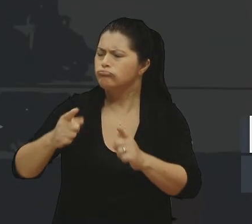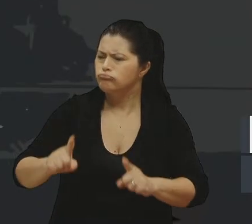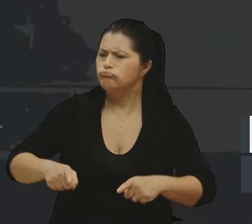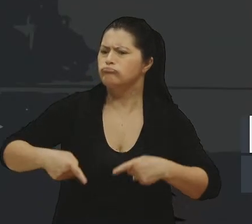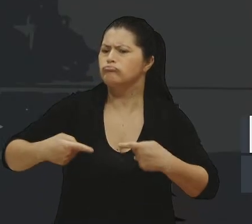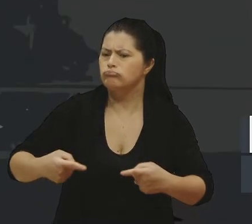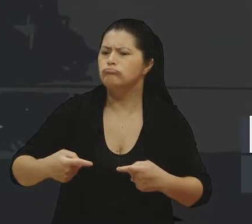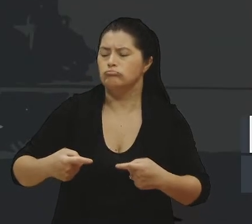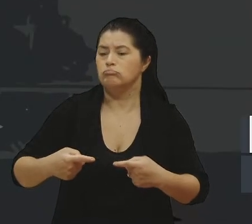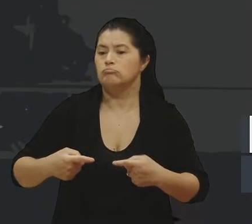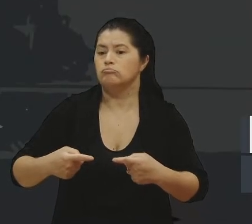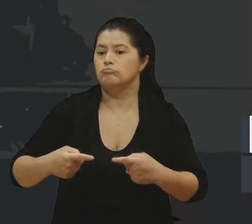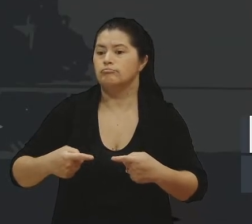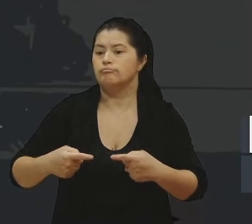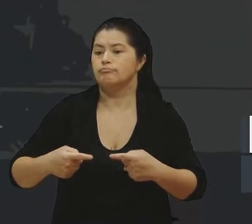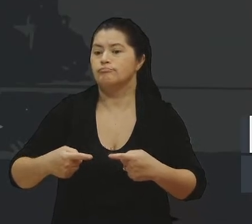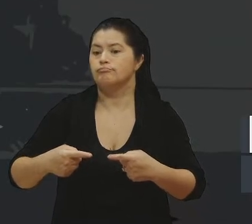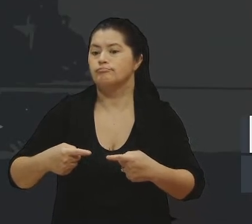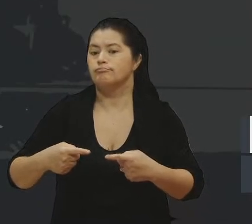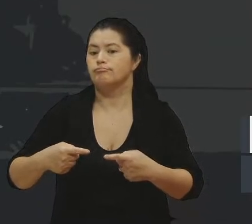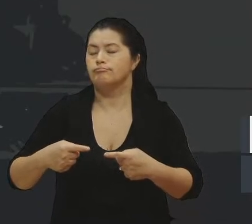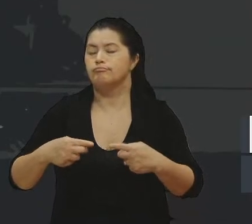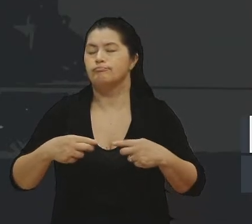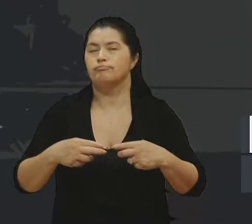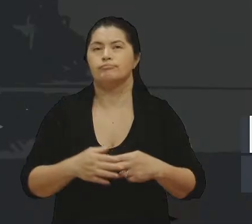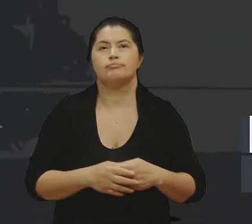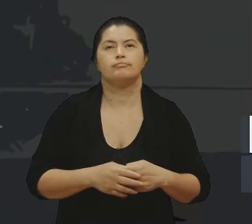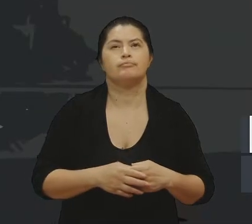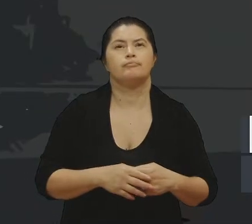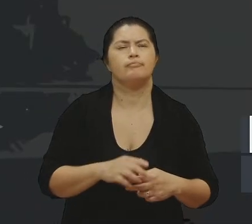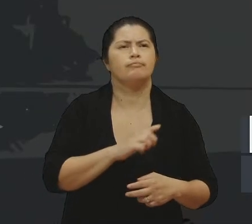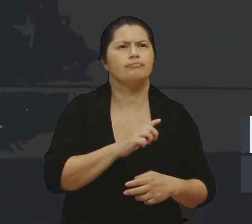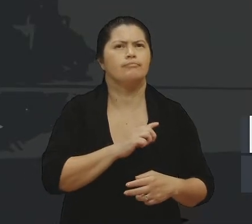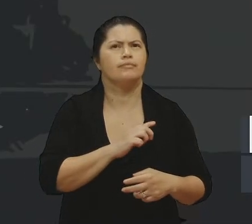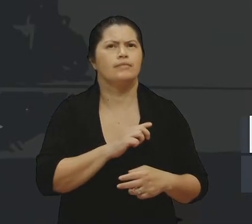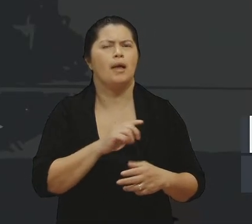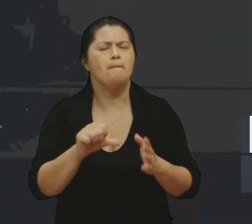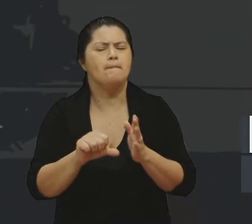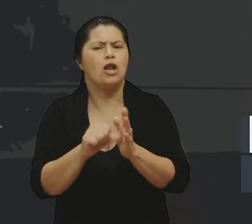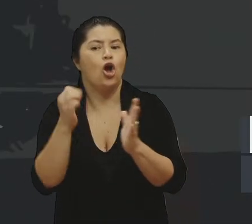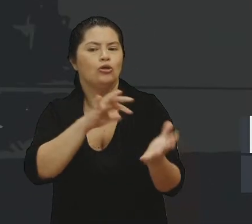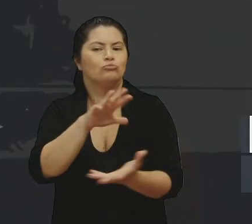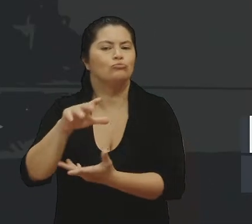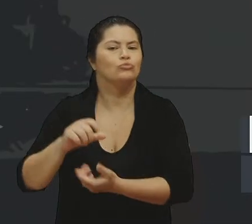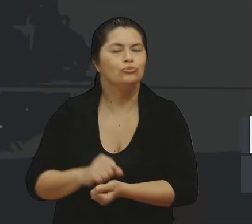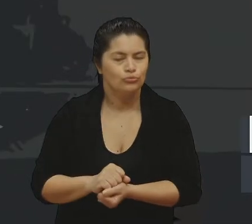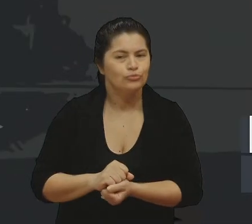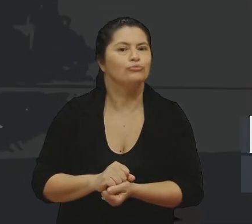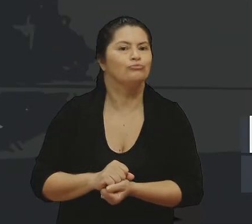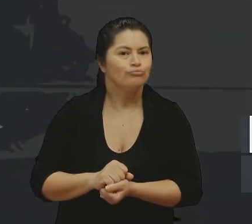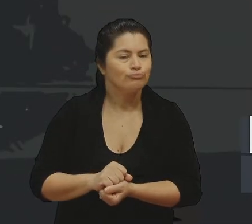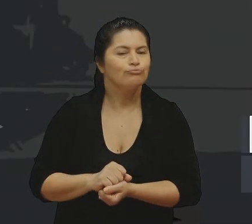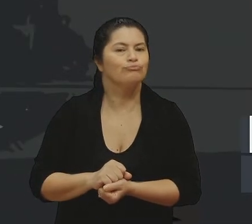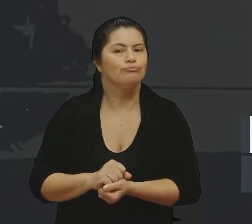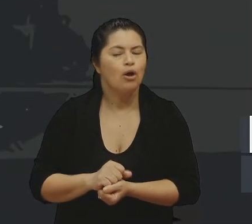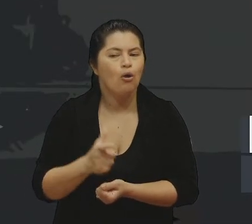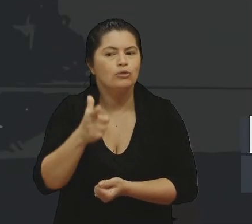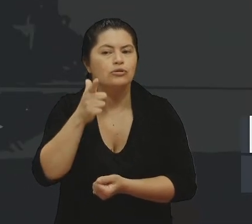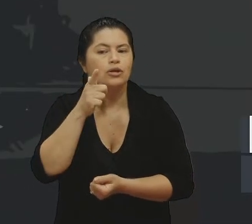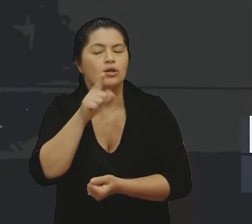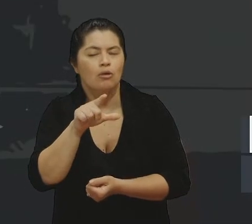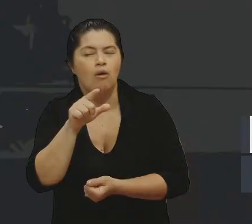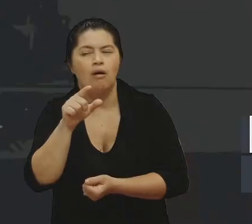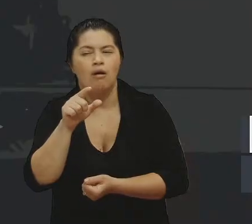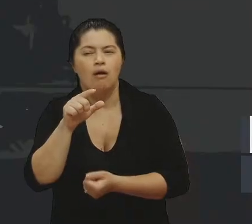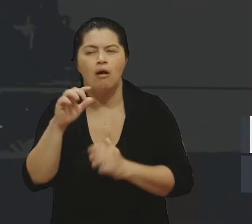Apple da China, entendeu? Para eles é a Apple da China, não tem. Xiaomi é o melhor do mundo. Por quê? Porque tem um senso, a Xiaomi conseguiu criar esse senso de